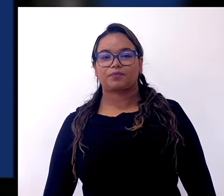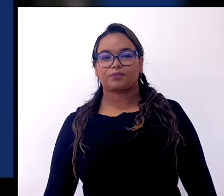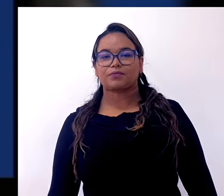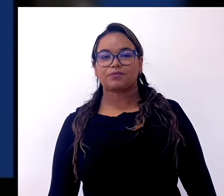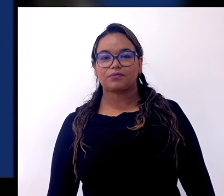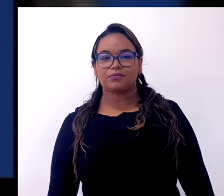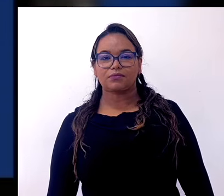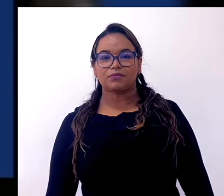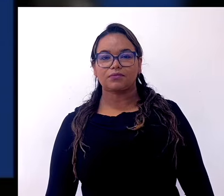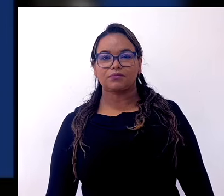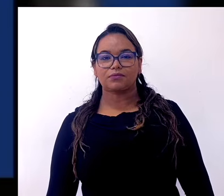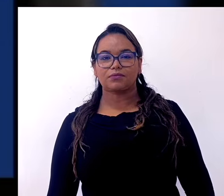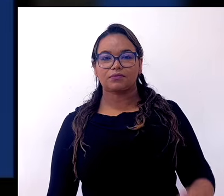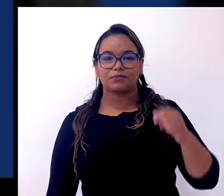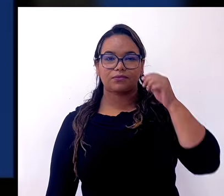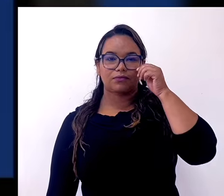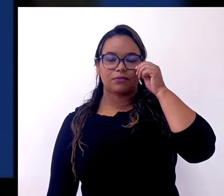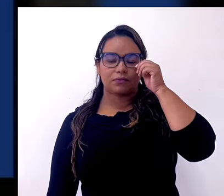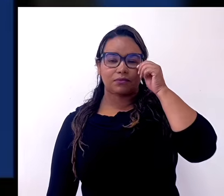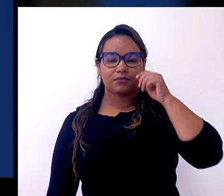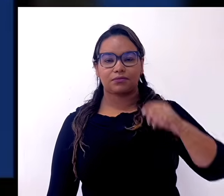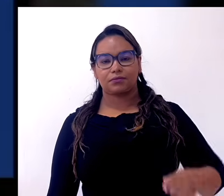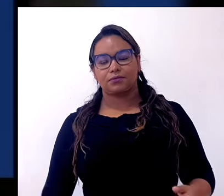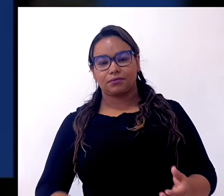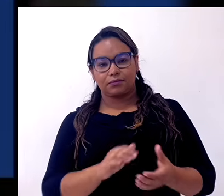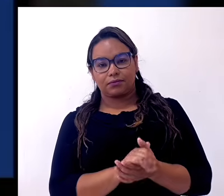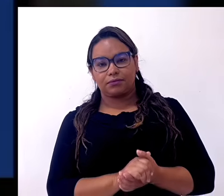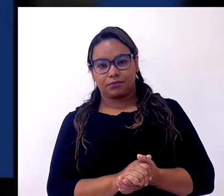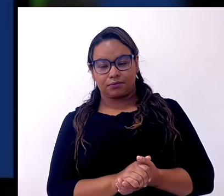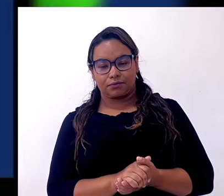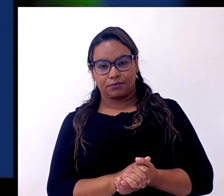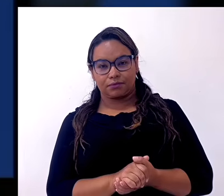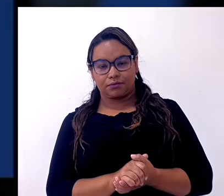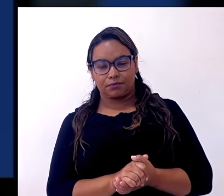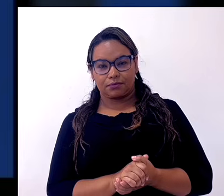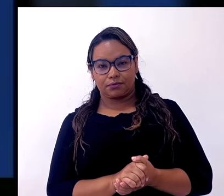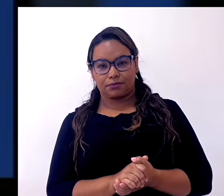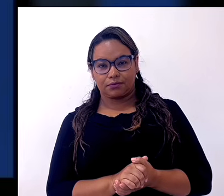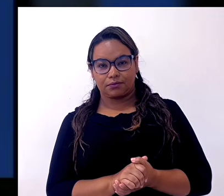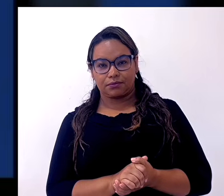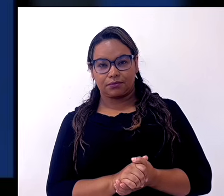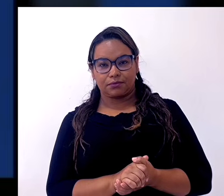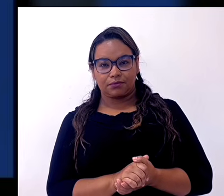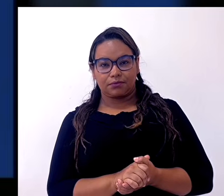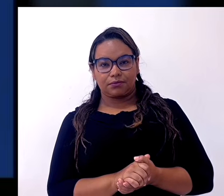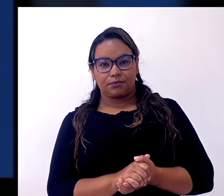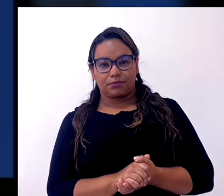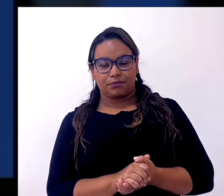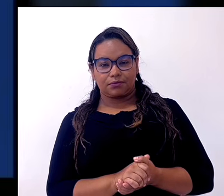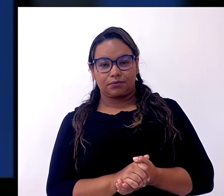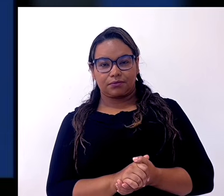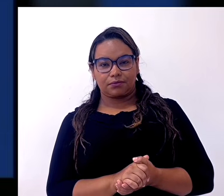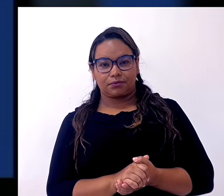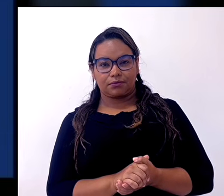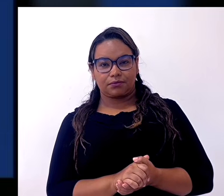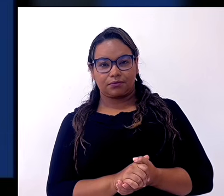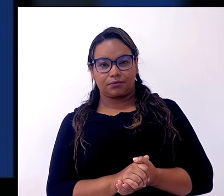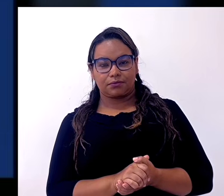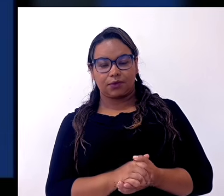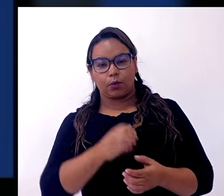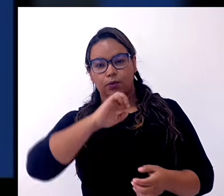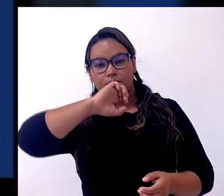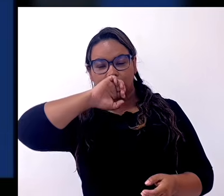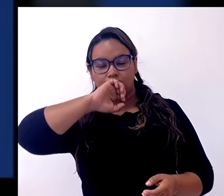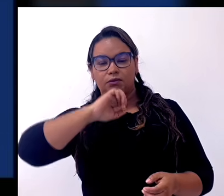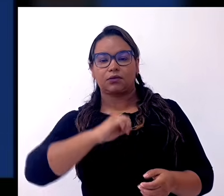O arcebispo Regal está junto com o Papa. Eles cumprimentam a primeira-dama. Nós honramos Vossa Santidade